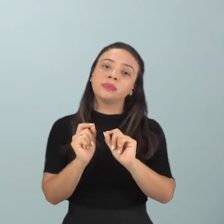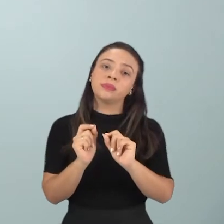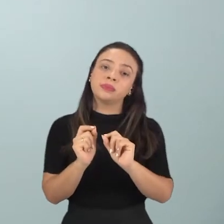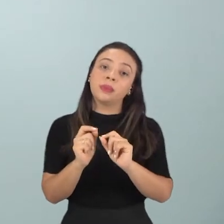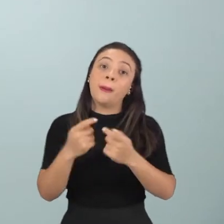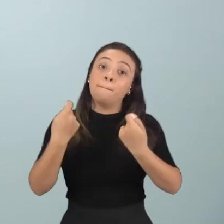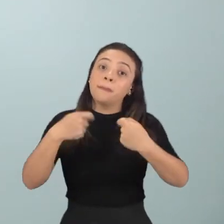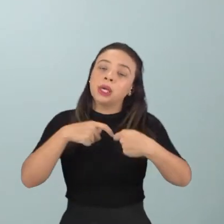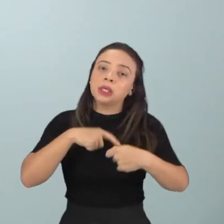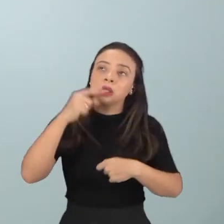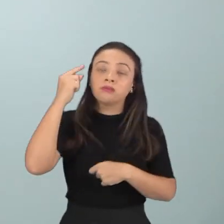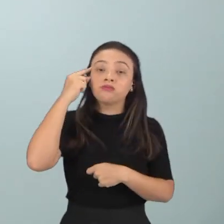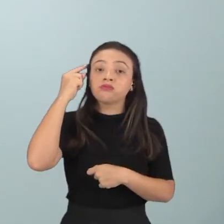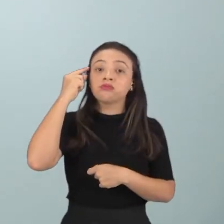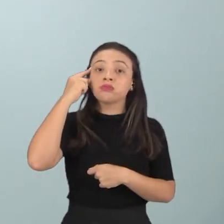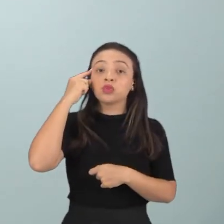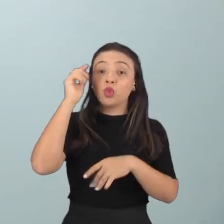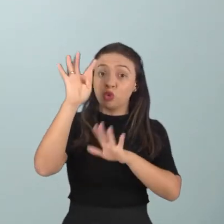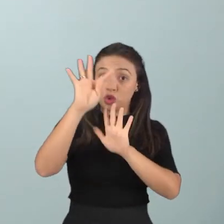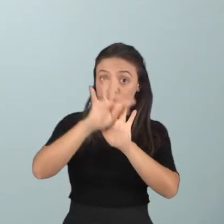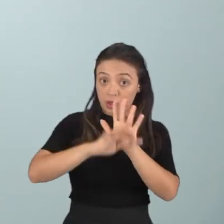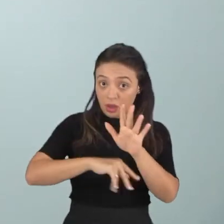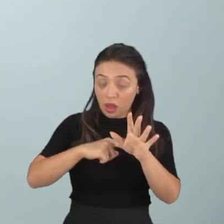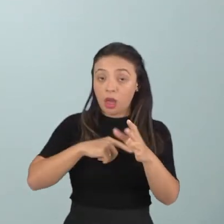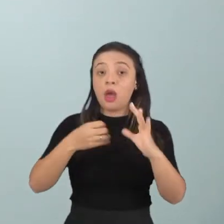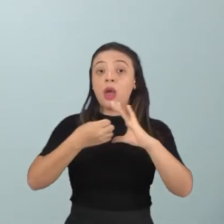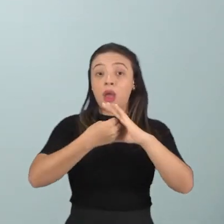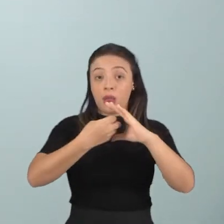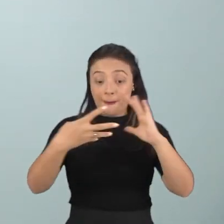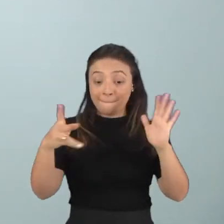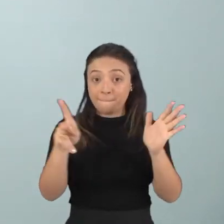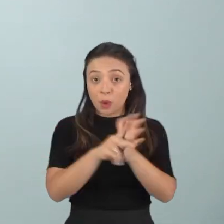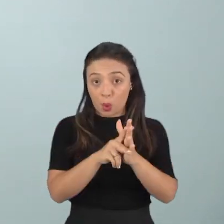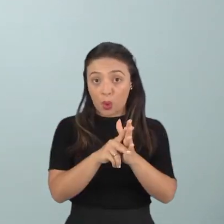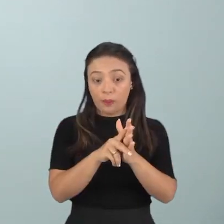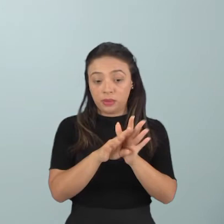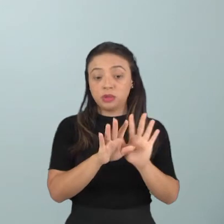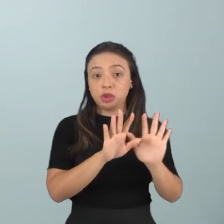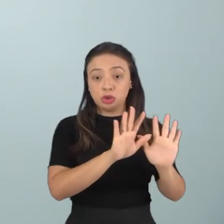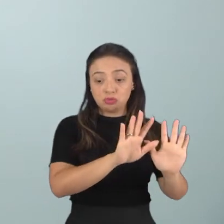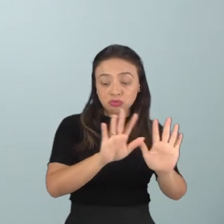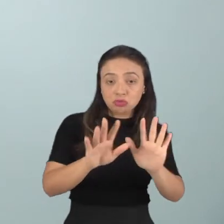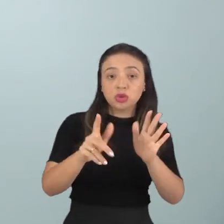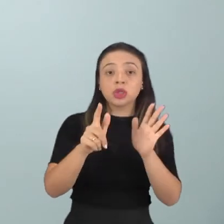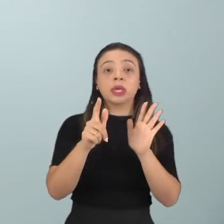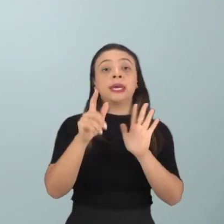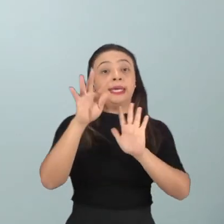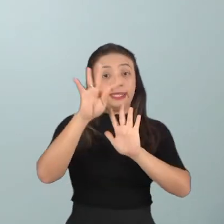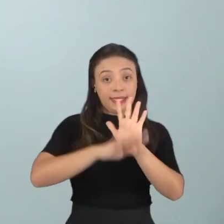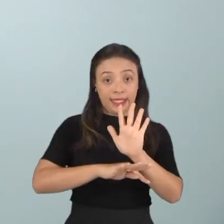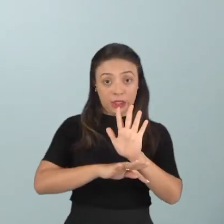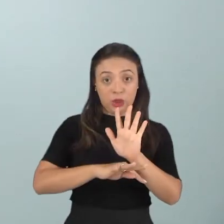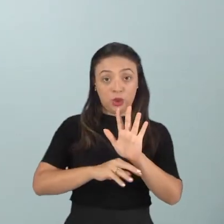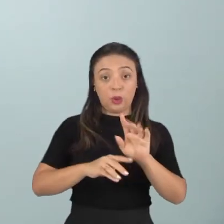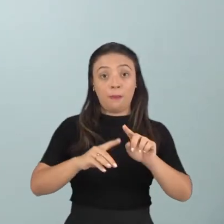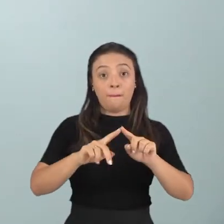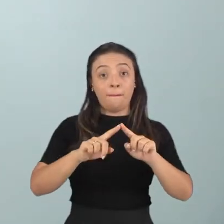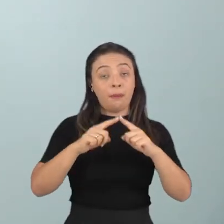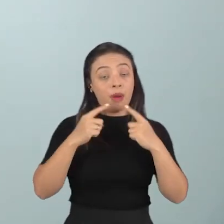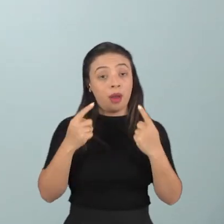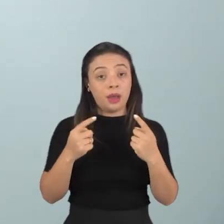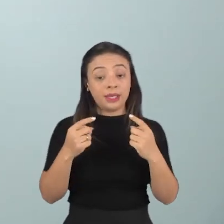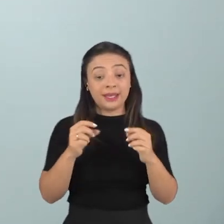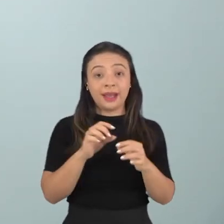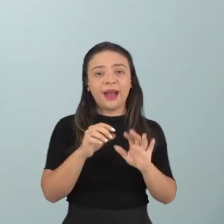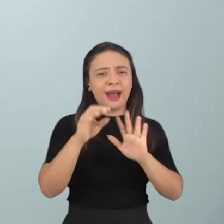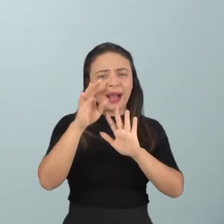deve-se ter sempre em mente que esses textos Tem sim características que são próprias daquele texto mas tu não nós não devemos levar essa lista